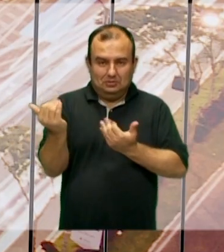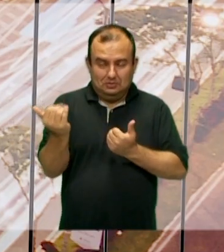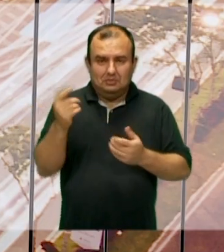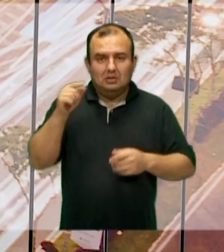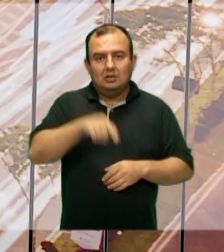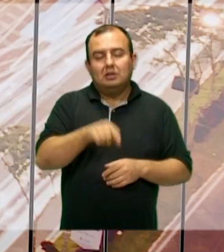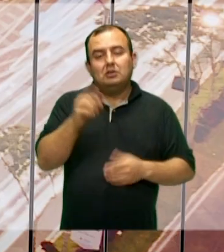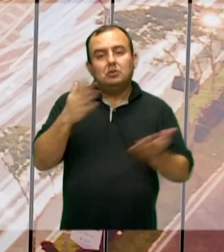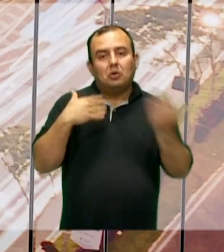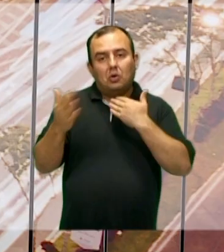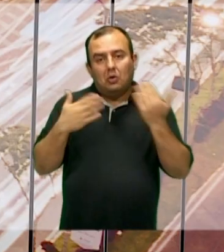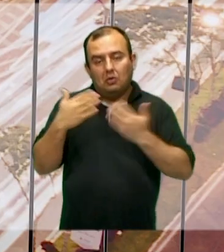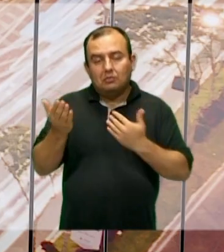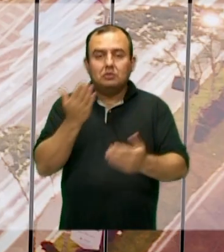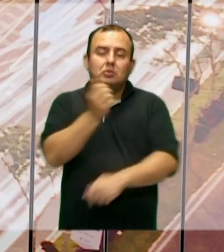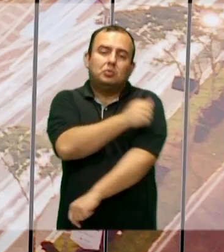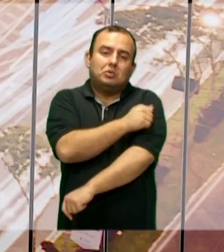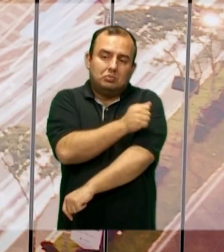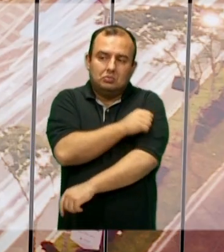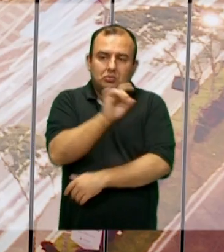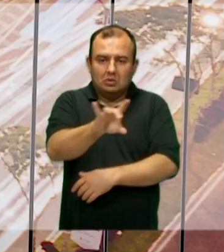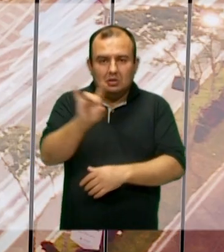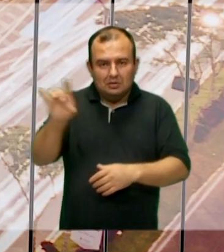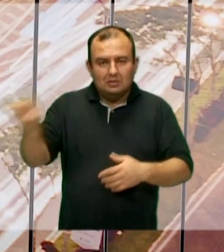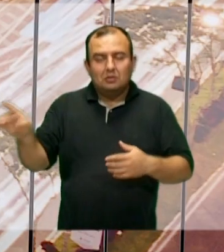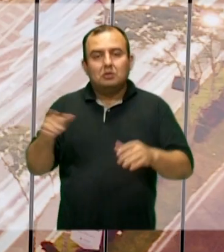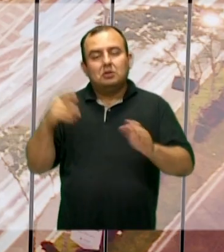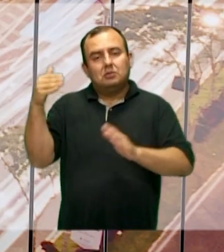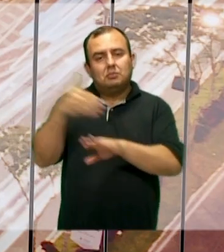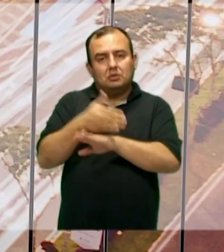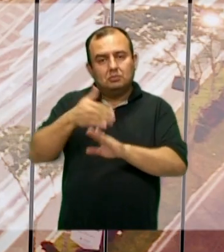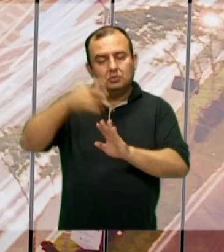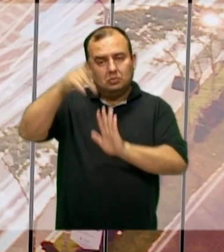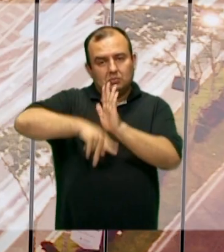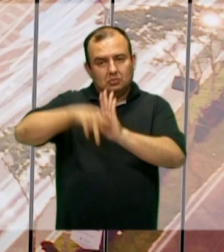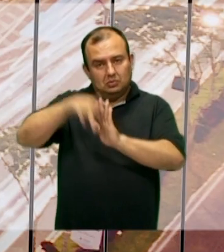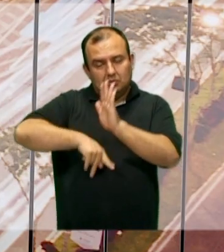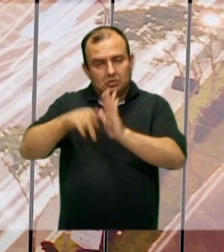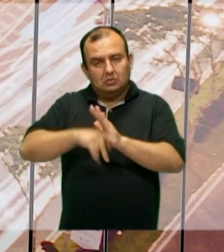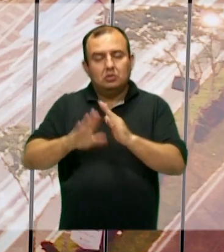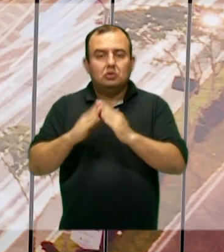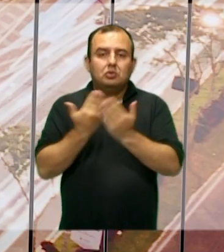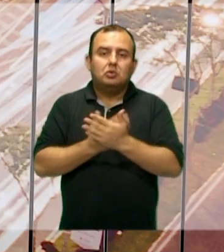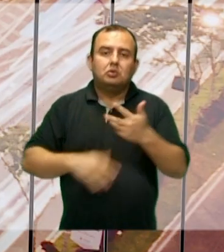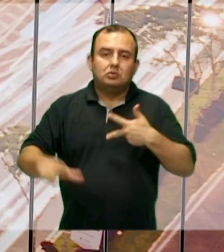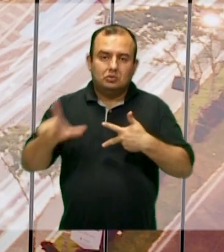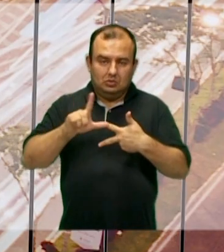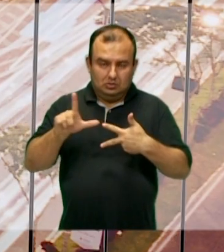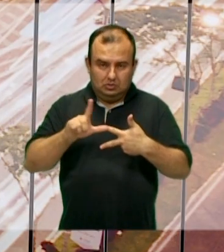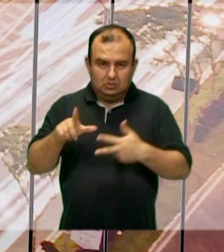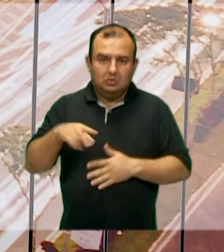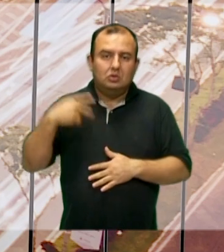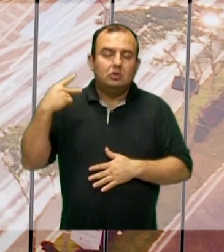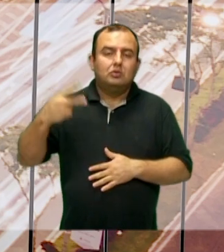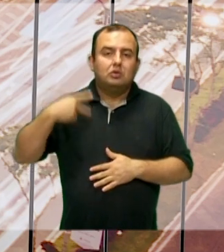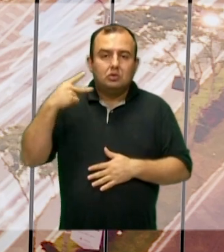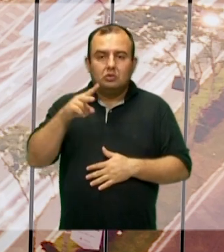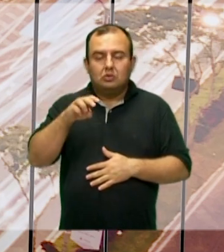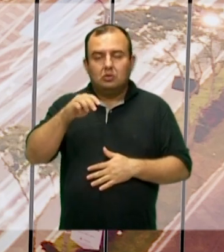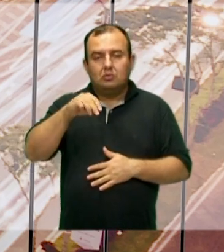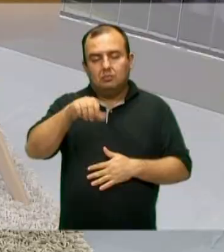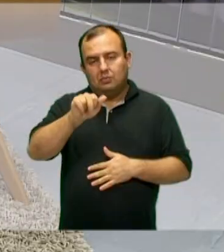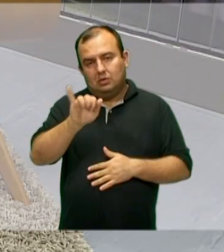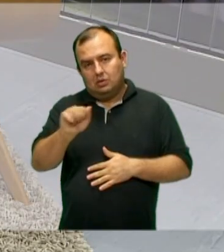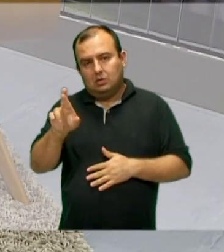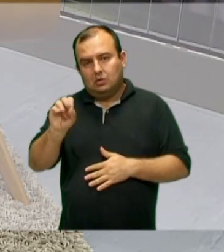um papo com um dos estudantes que participam do projeto da Escola do Legislativo, vereadora Maria Rosa Heleno